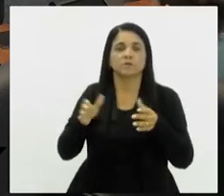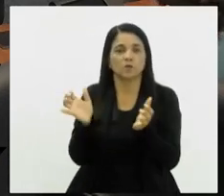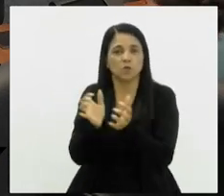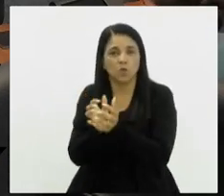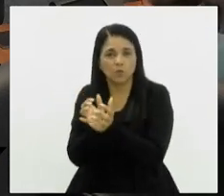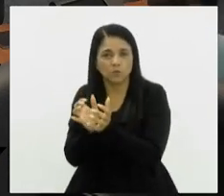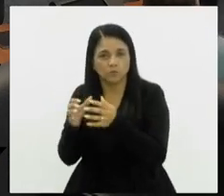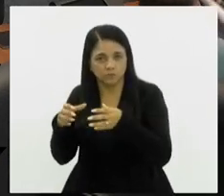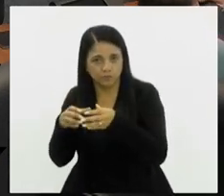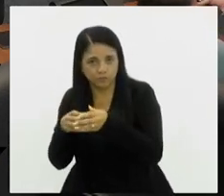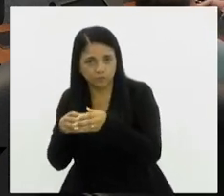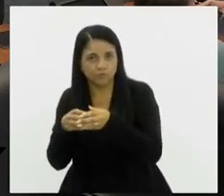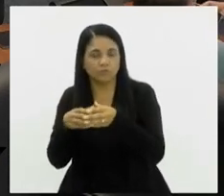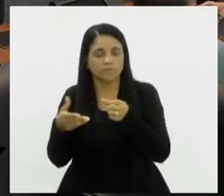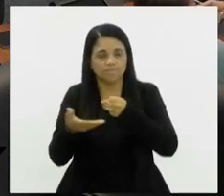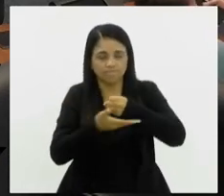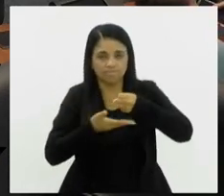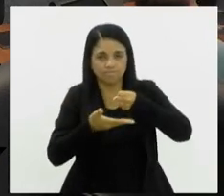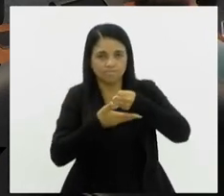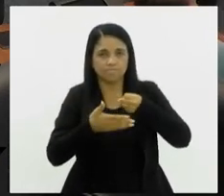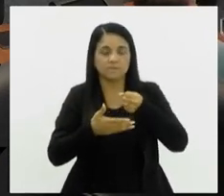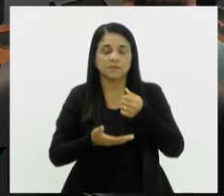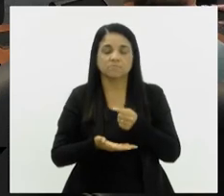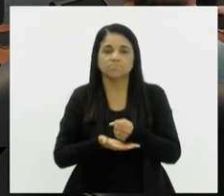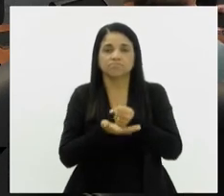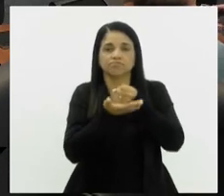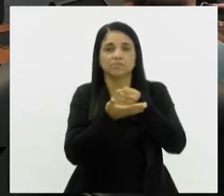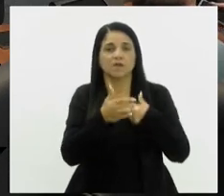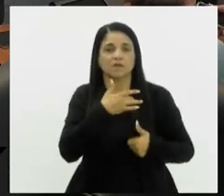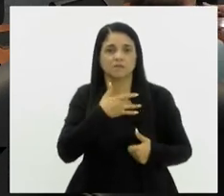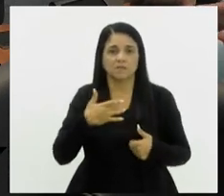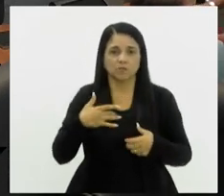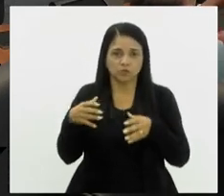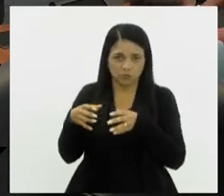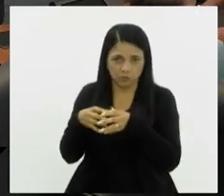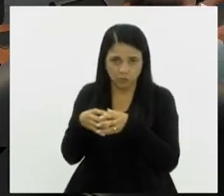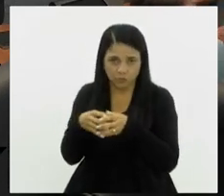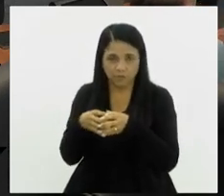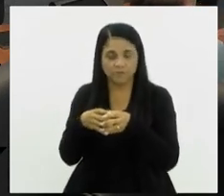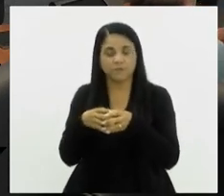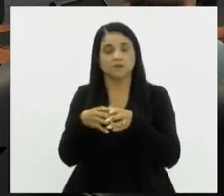que sustentam a saúde coletiva. Então, por isso, eu reitero que